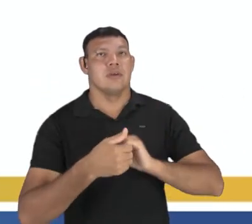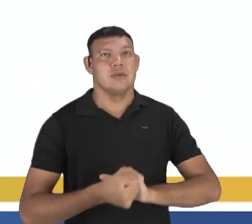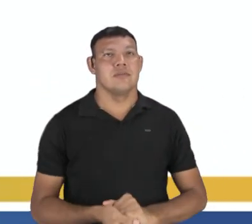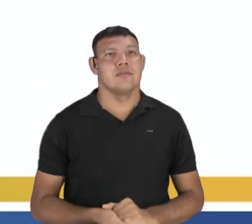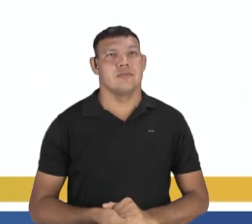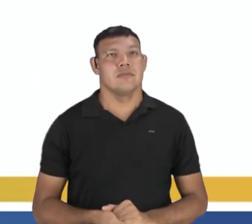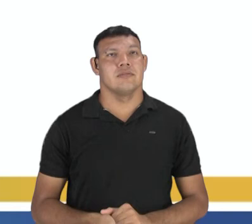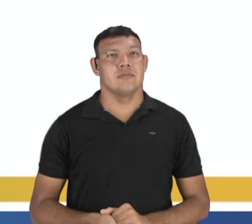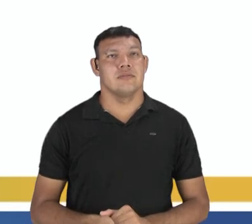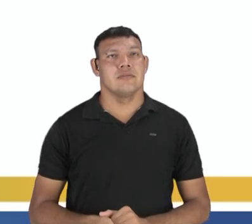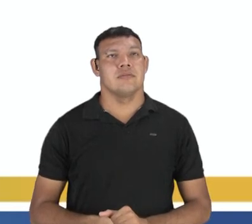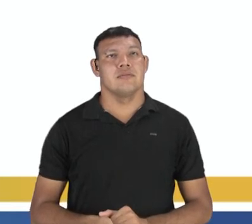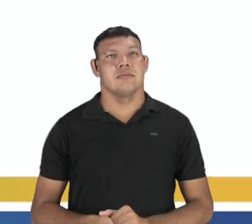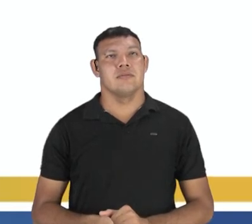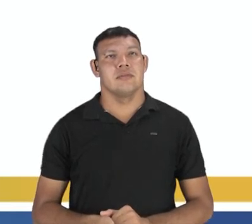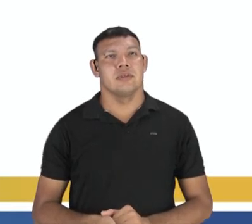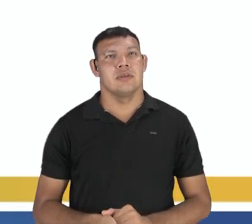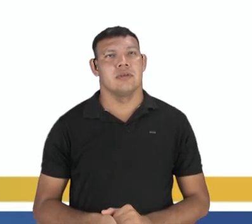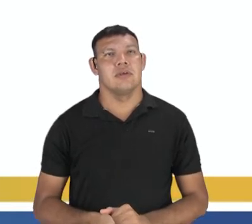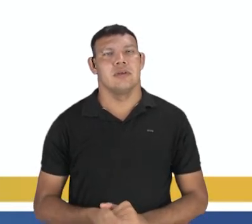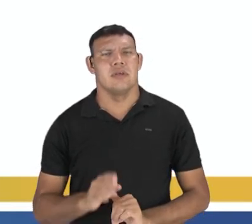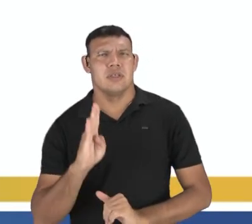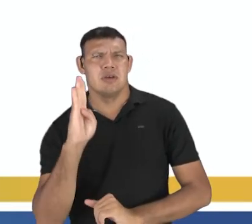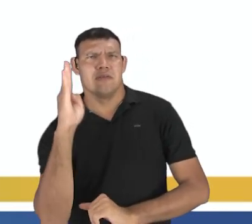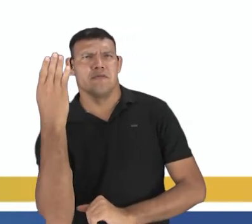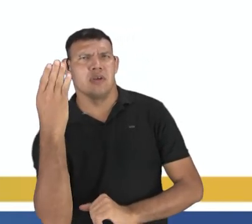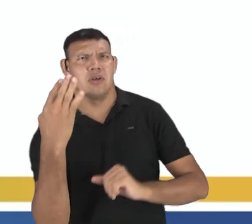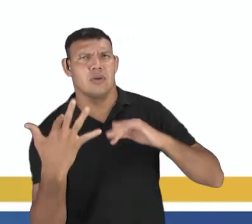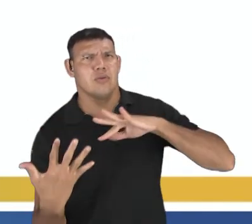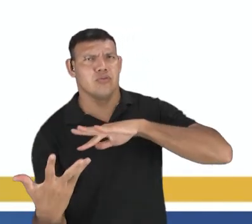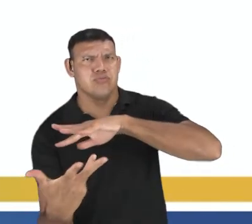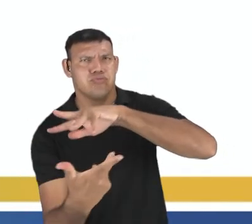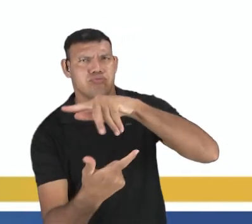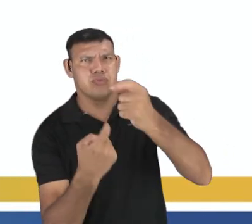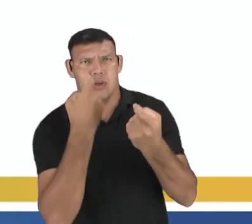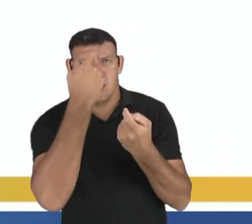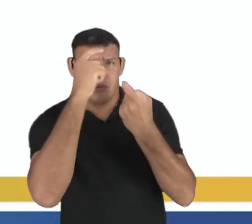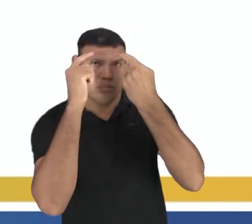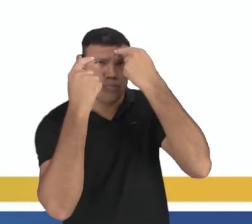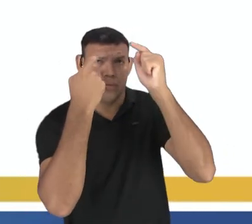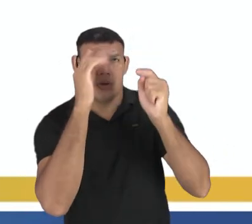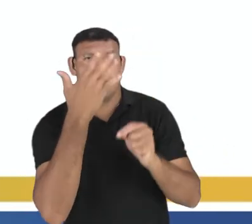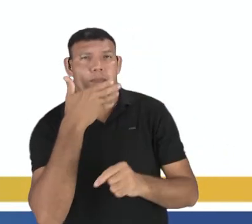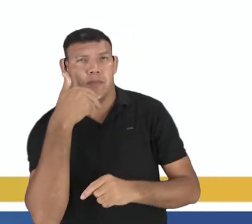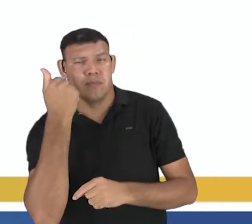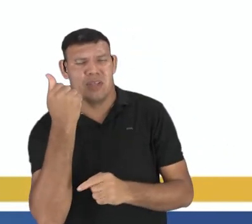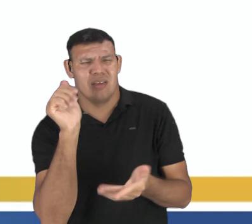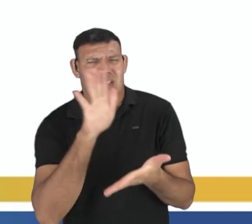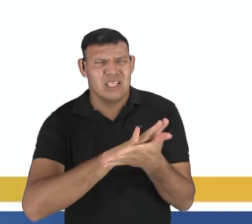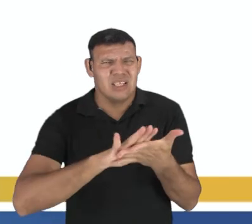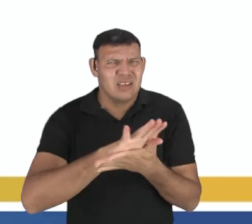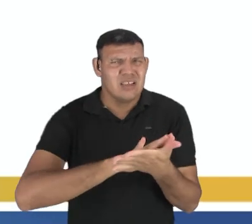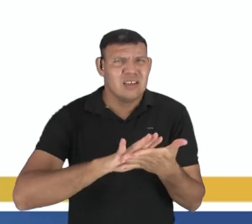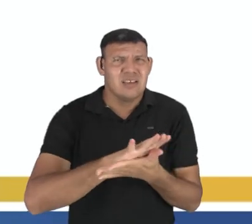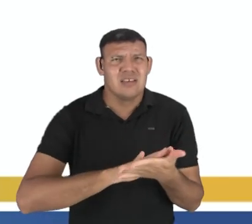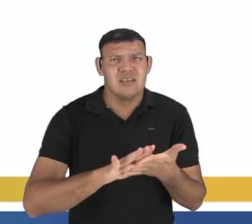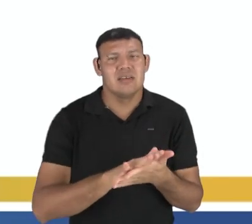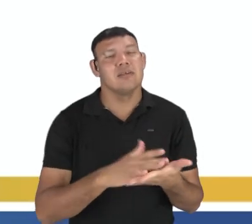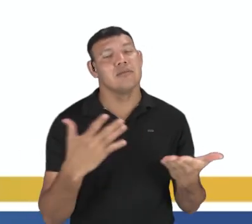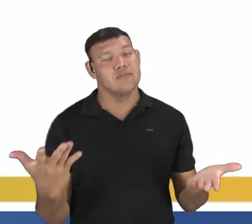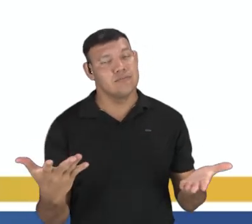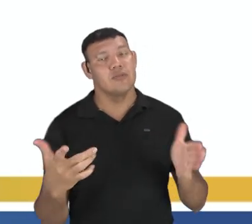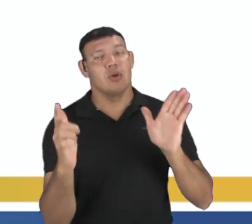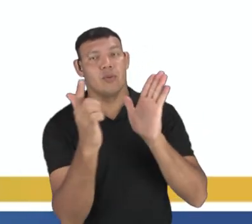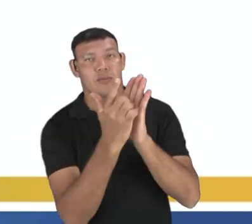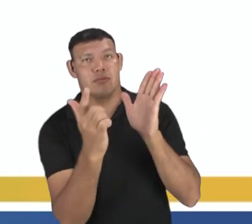para nada, é uma chargezinha, analisem a charge e tentem refletir sobre o papel da ciência no mundo contemporâneo, que